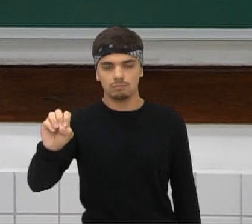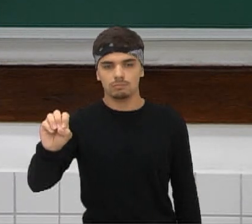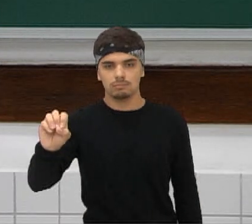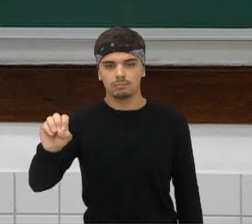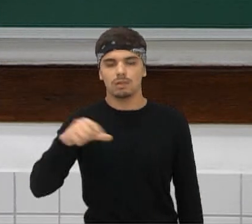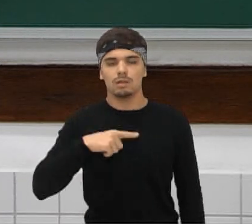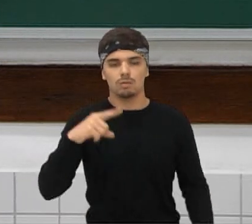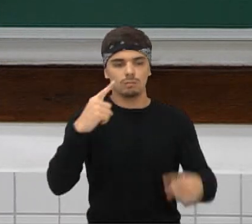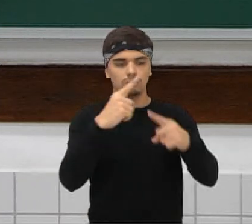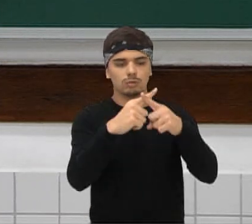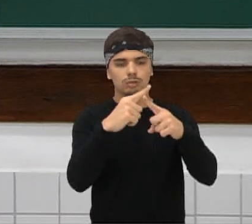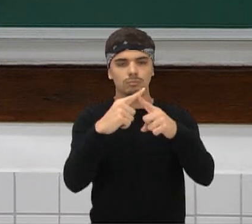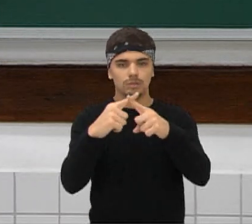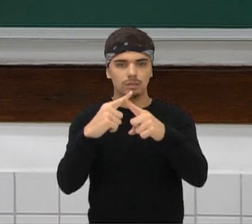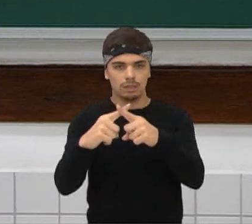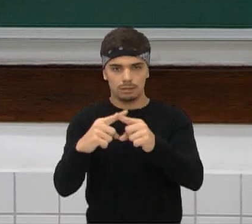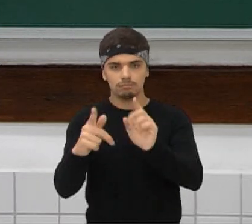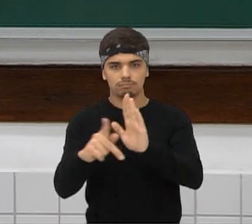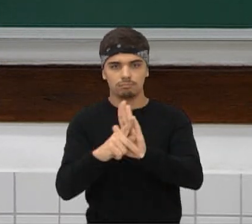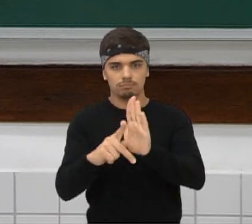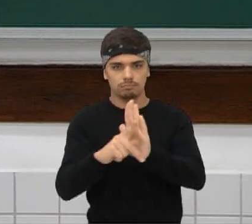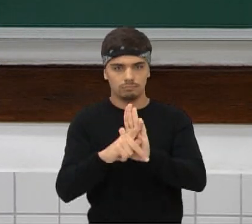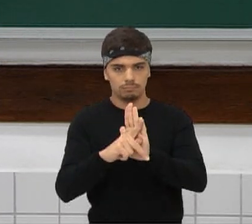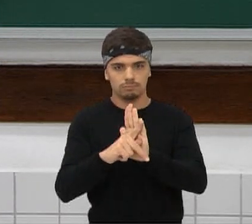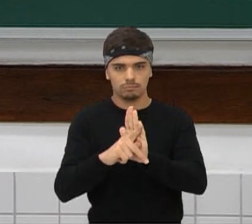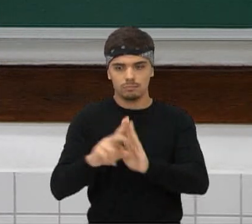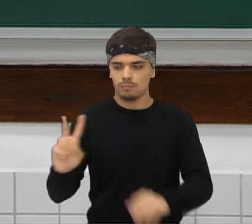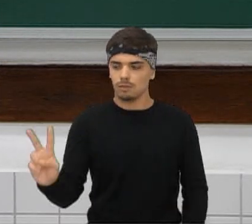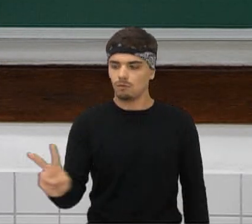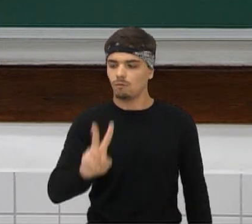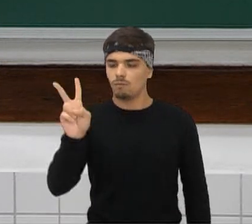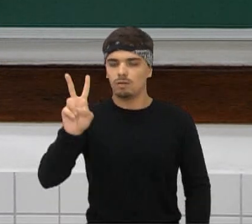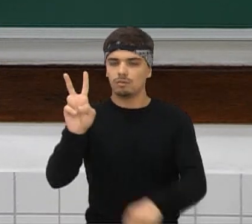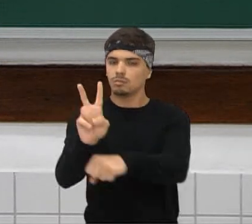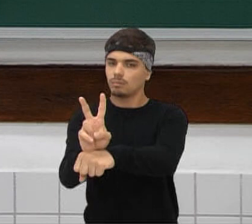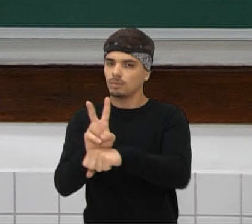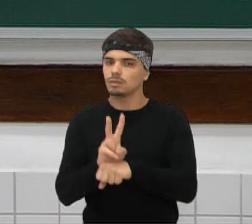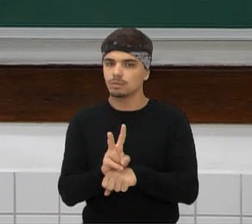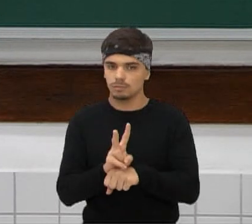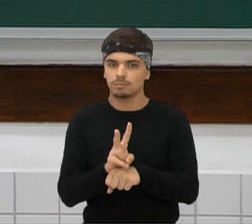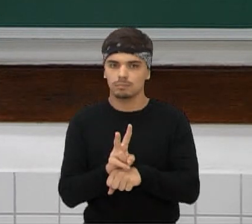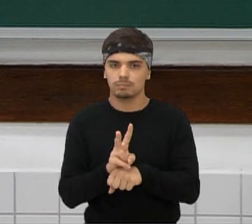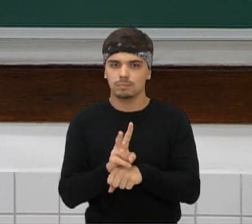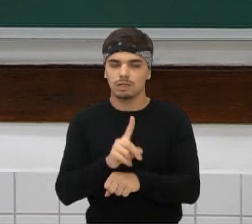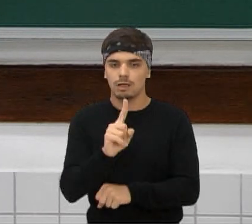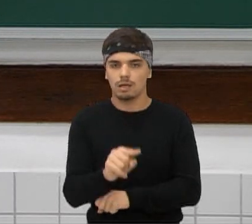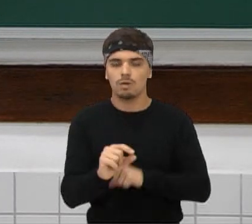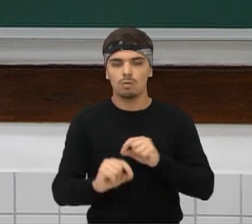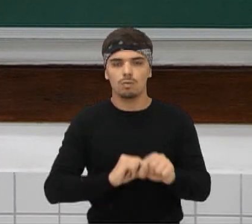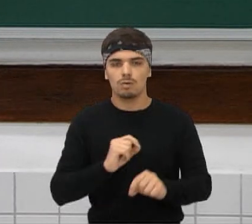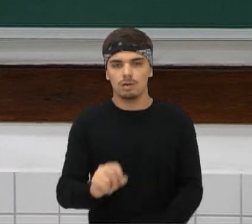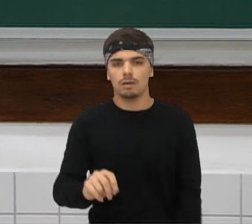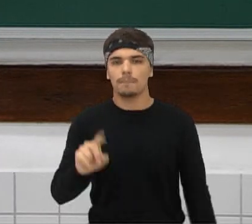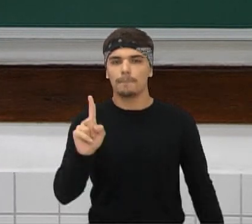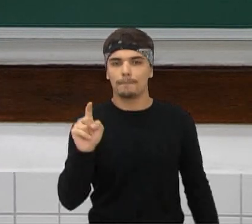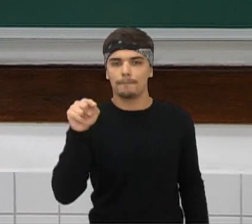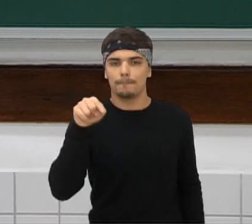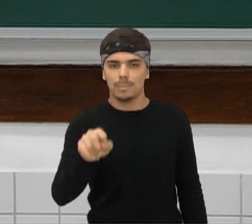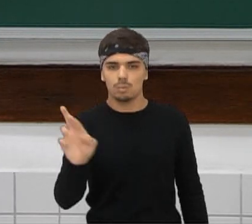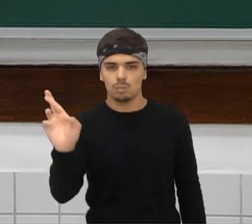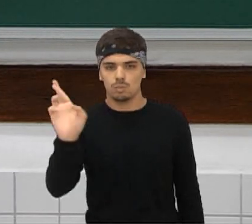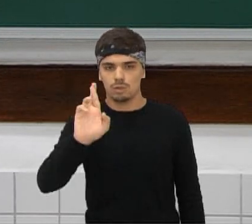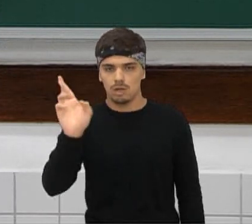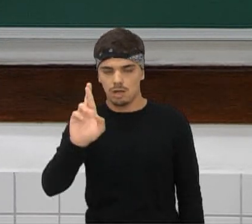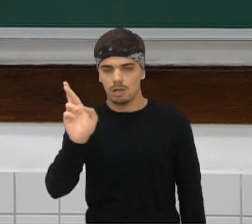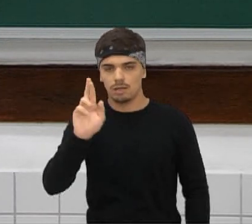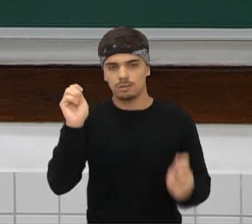vou multiplicar pelo valor que eu emprestei, pelo capital que eu emprestei, que foi R$1.000. Aí